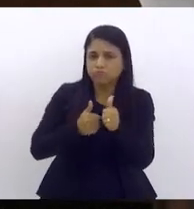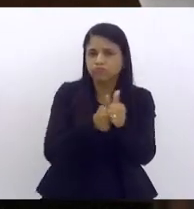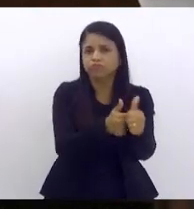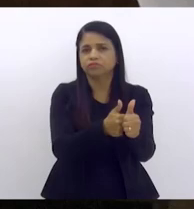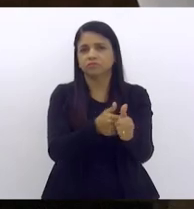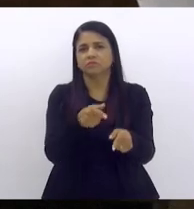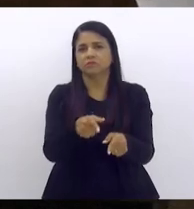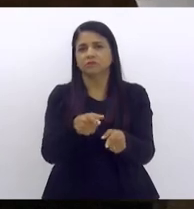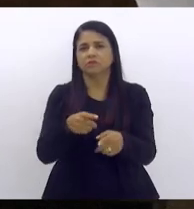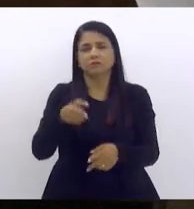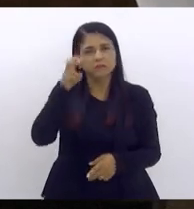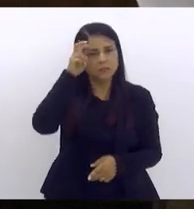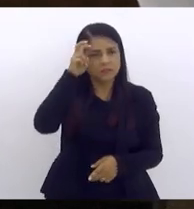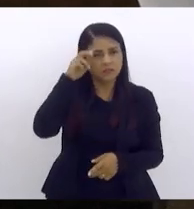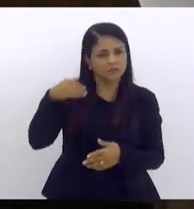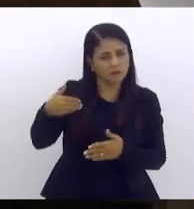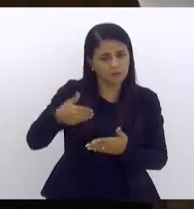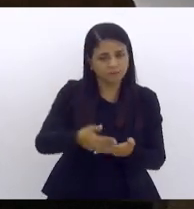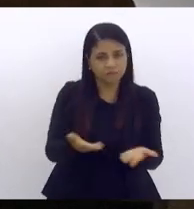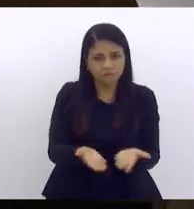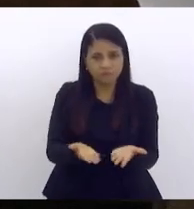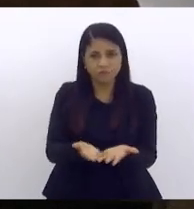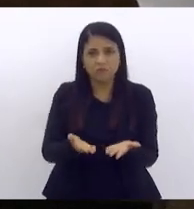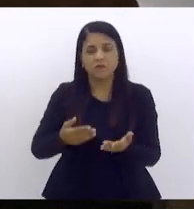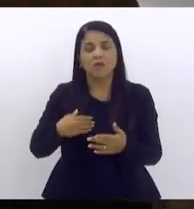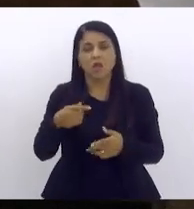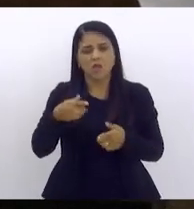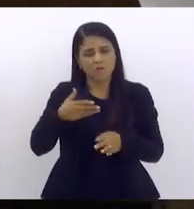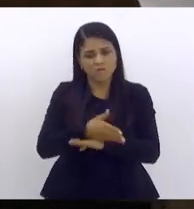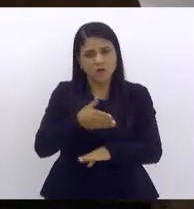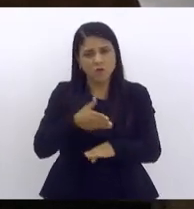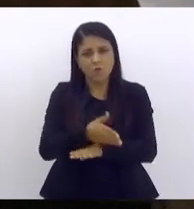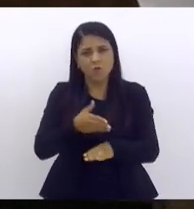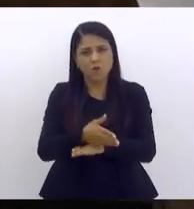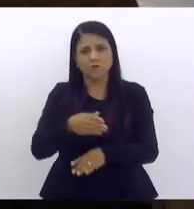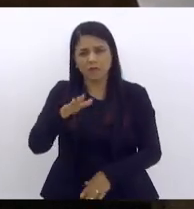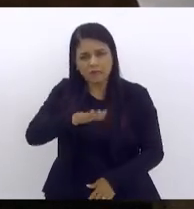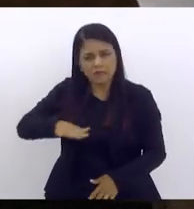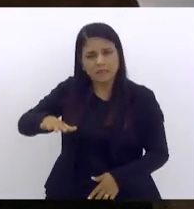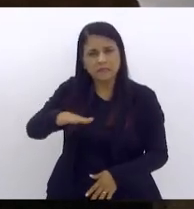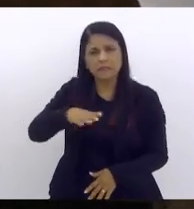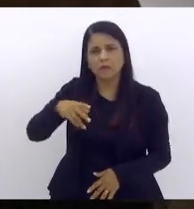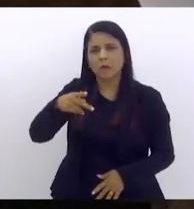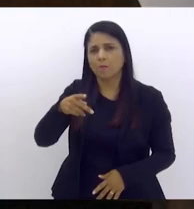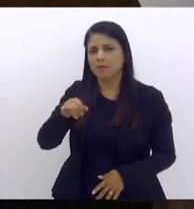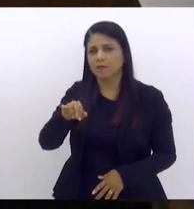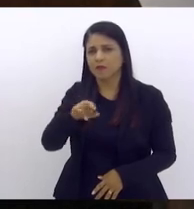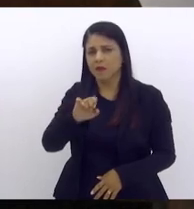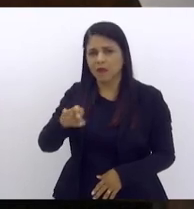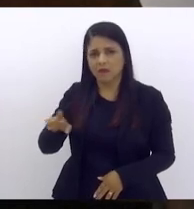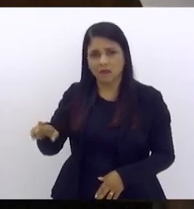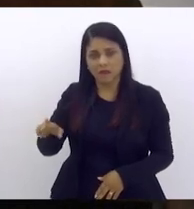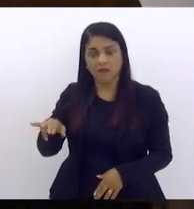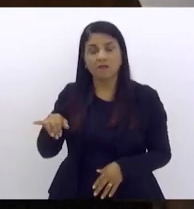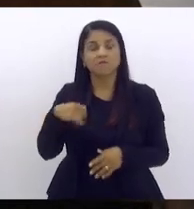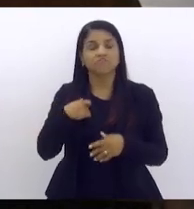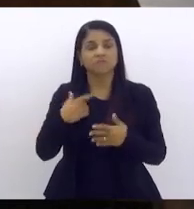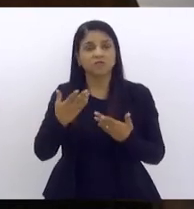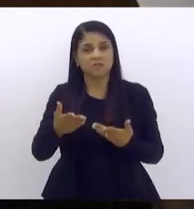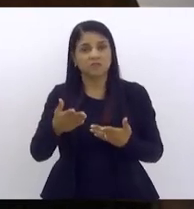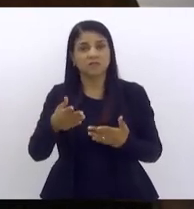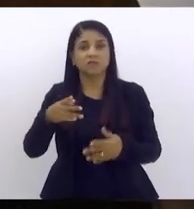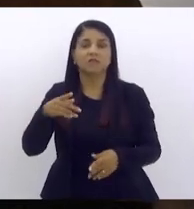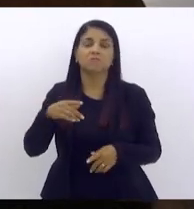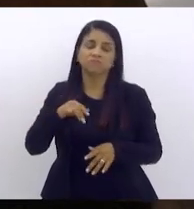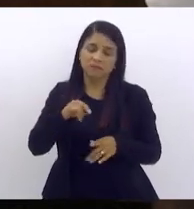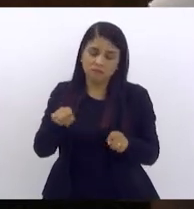poderia deixar de me posicionar como alguém que frequenta todo o Médio Paraíba, toda a região do Sul Fluminense, inclusive Barra